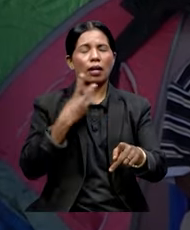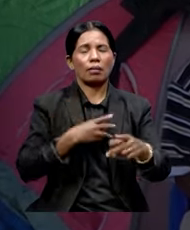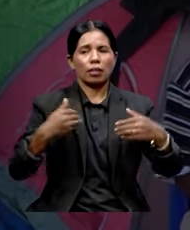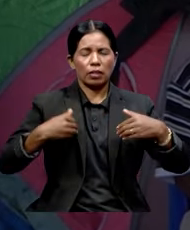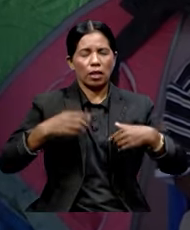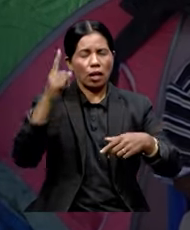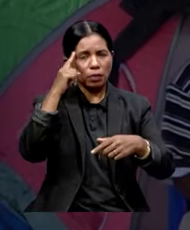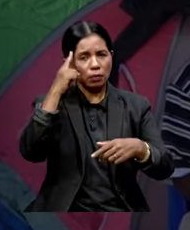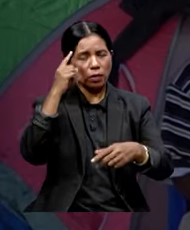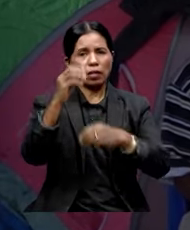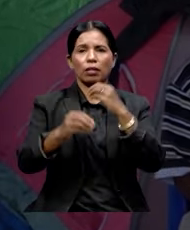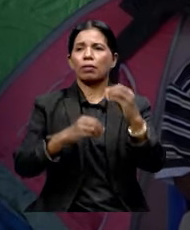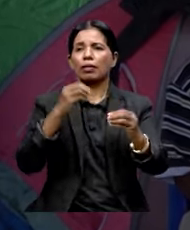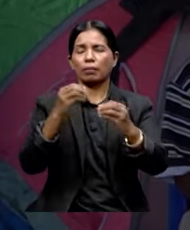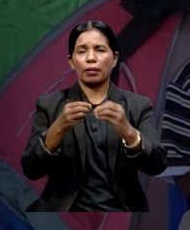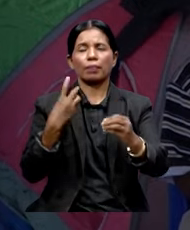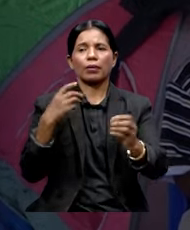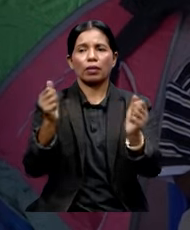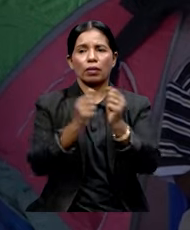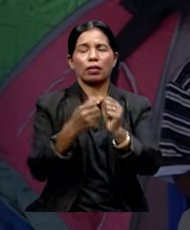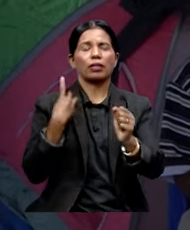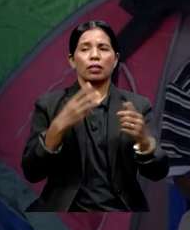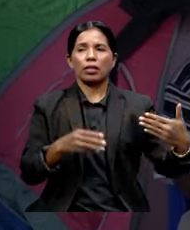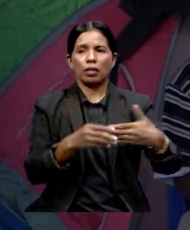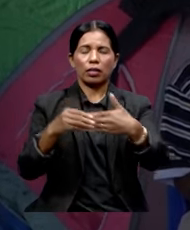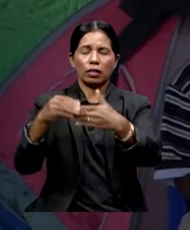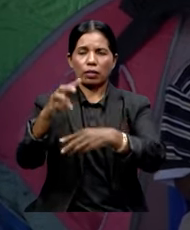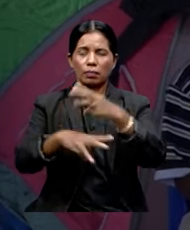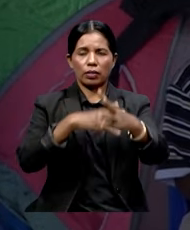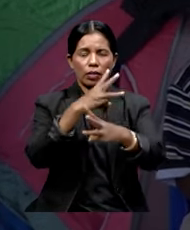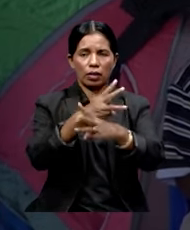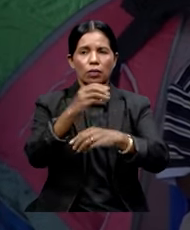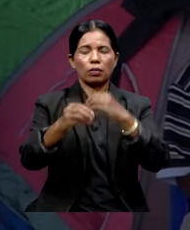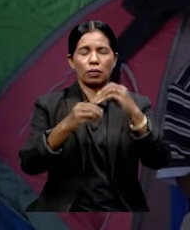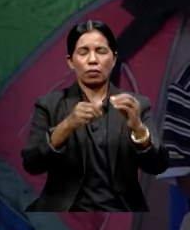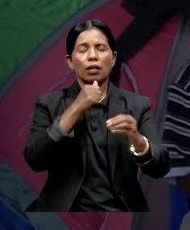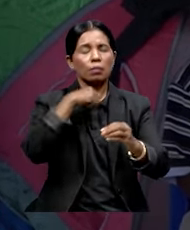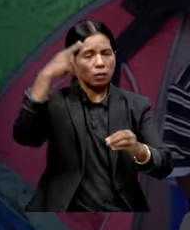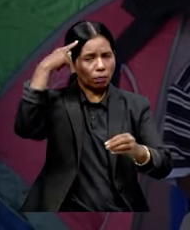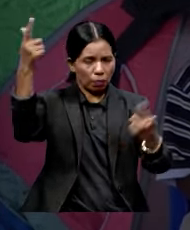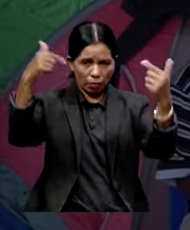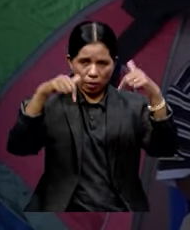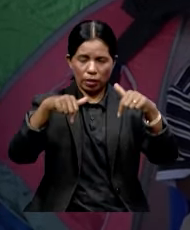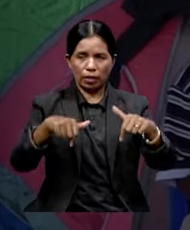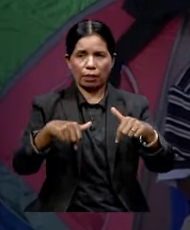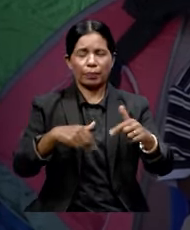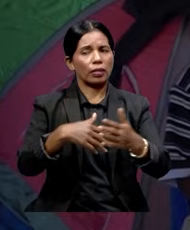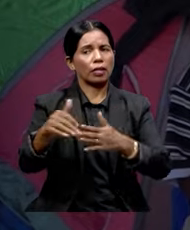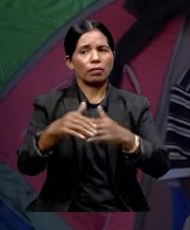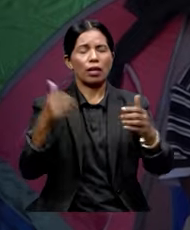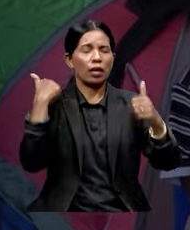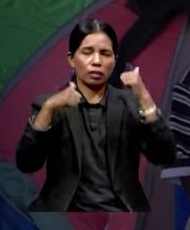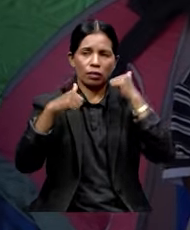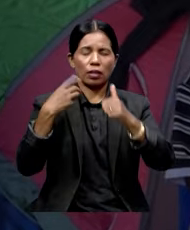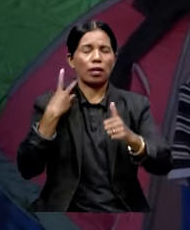consciência da kata suruh ho ne ulu o itni de derança si mundialnya kono ba Santo Padre maine e dala bar ku si atividade di